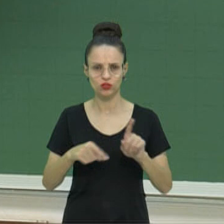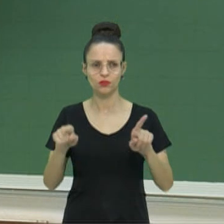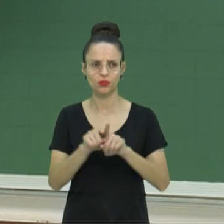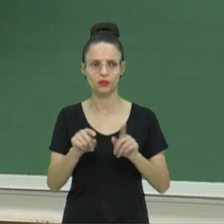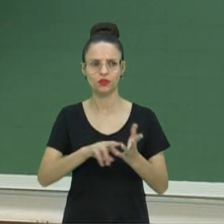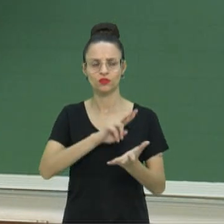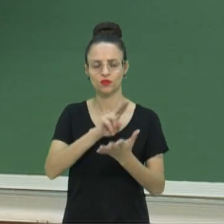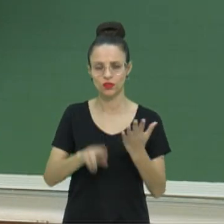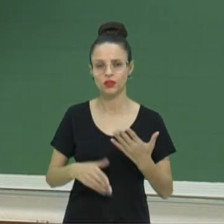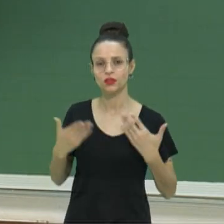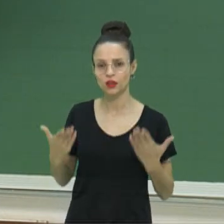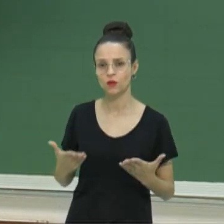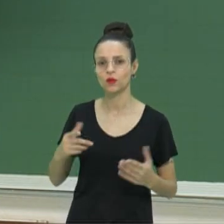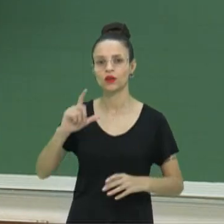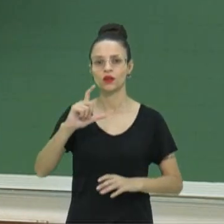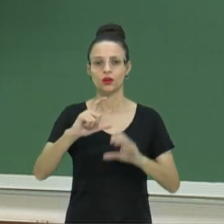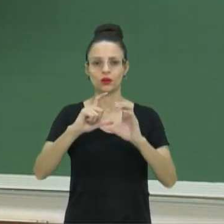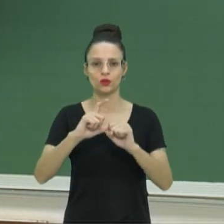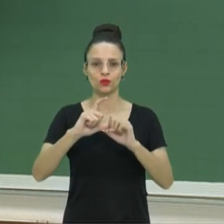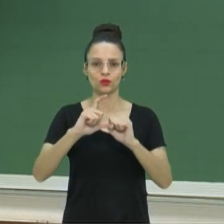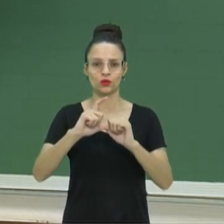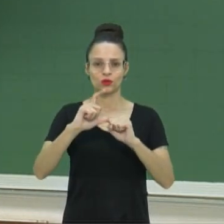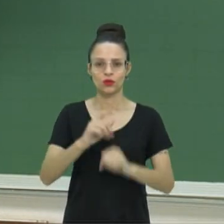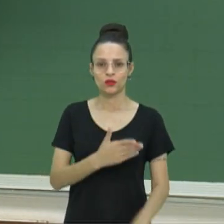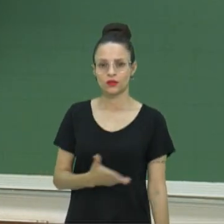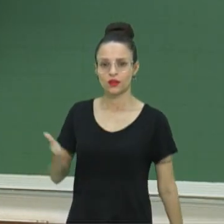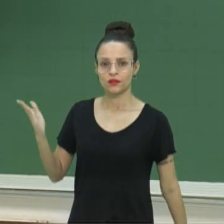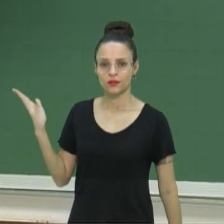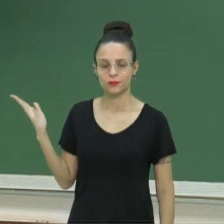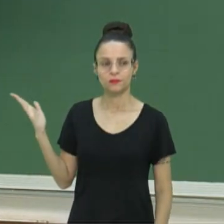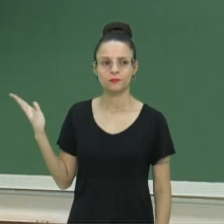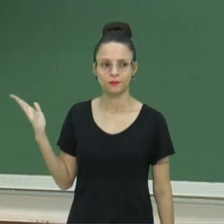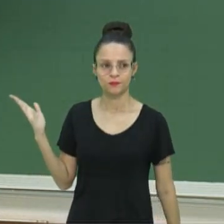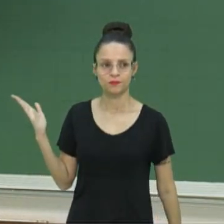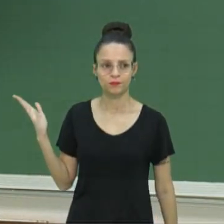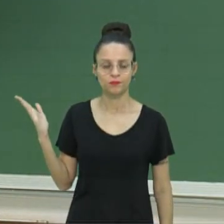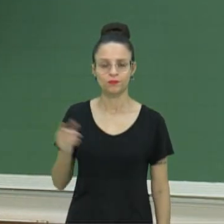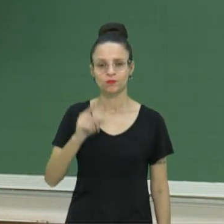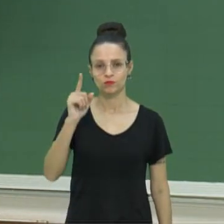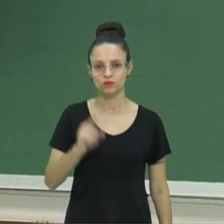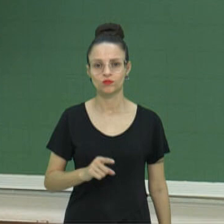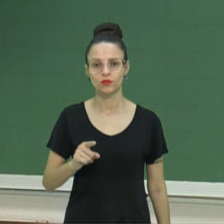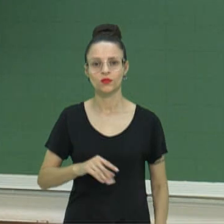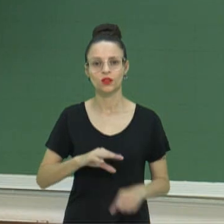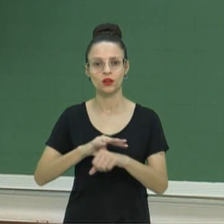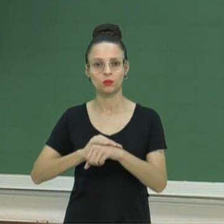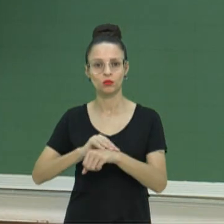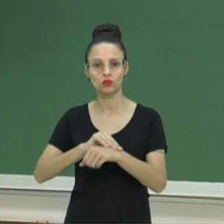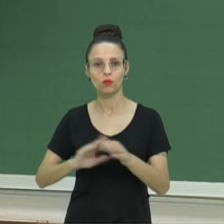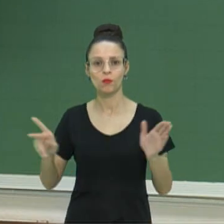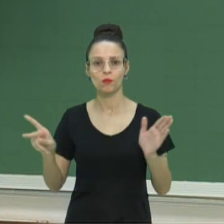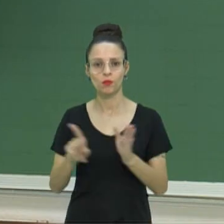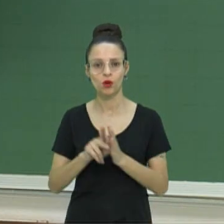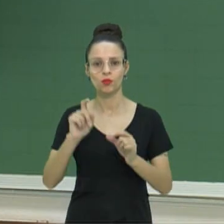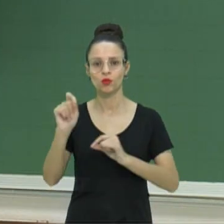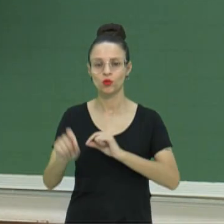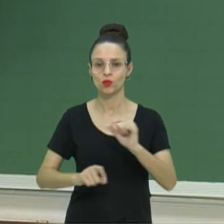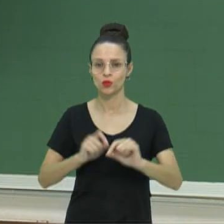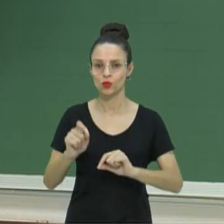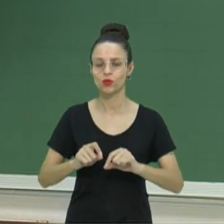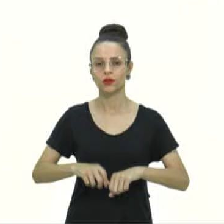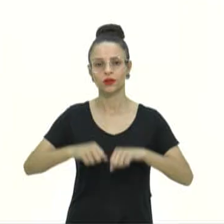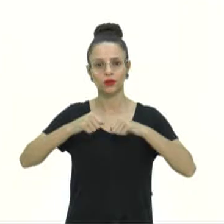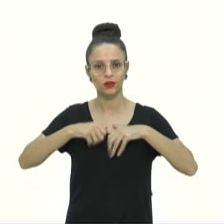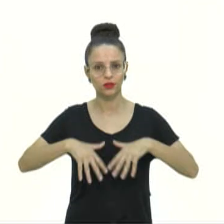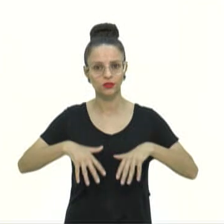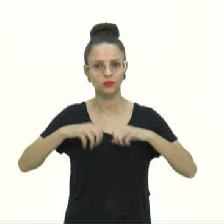nós possuímos, né? Então, aqui está o diafragma. Então, ele é o músculo da respiração. Então, temos